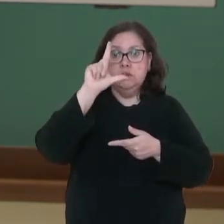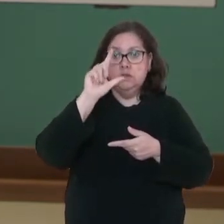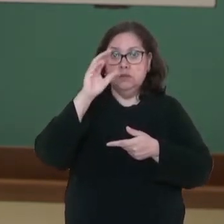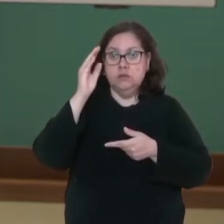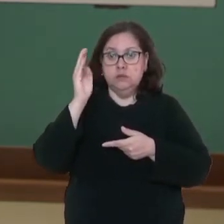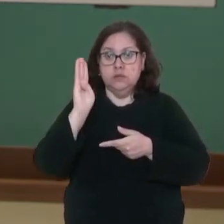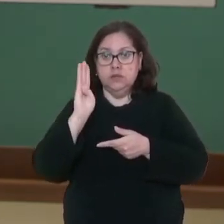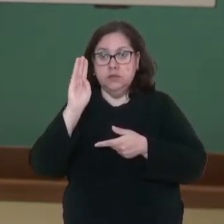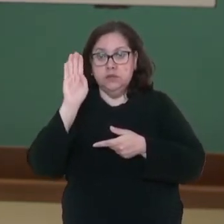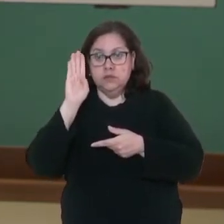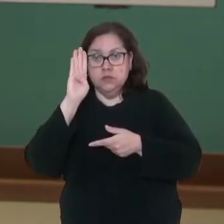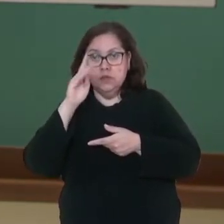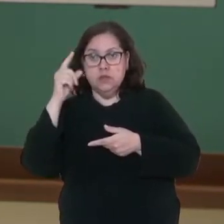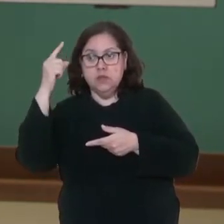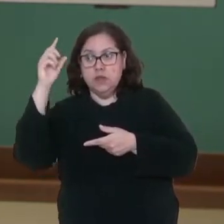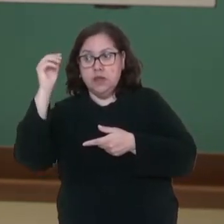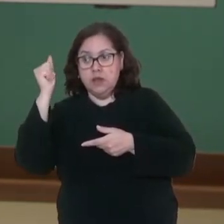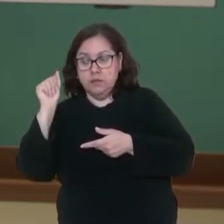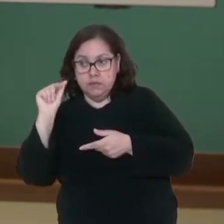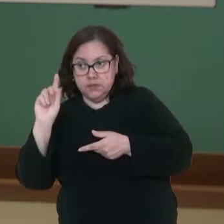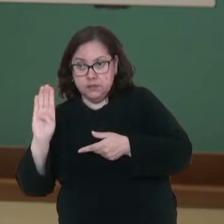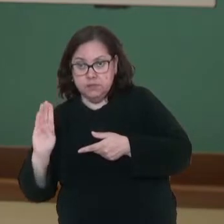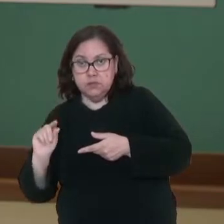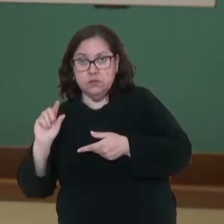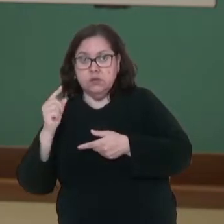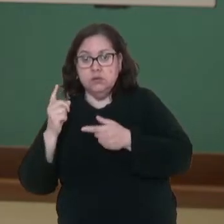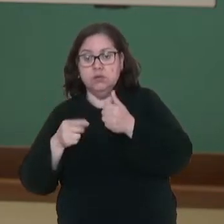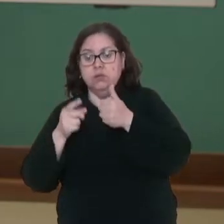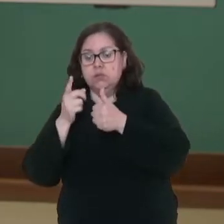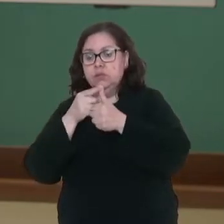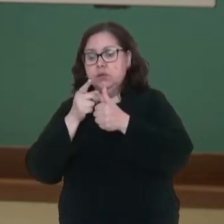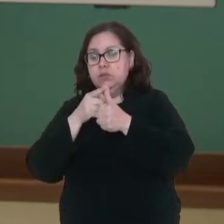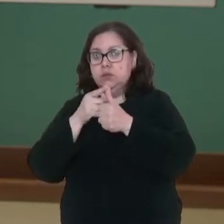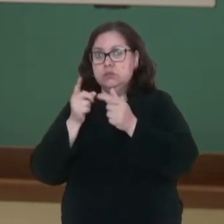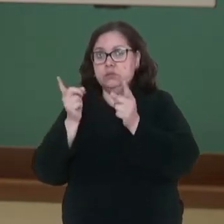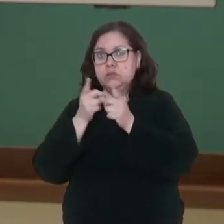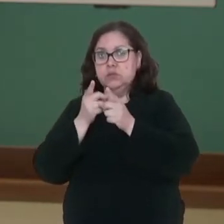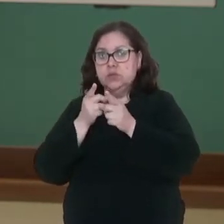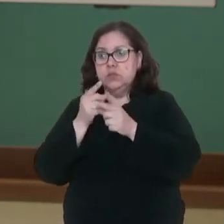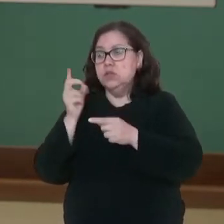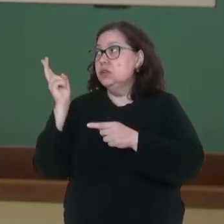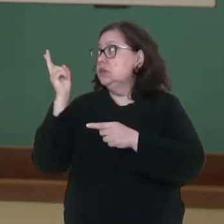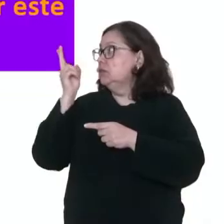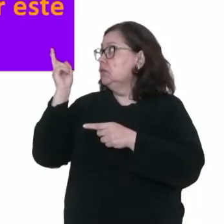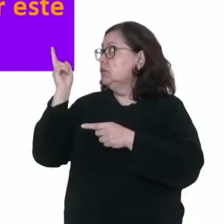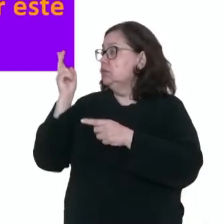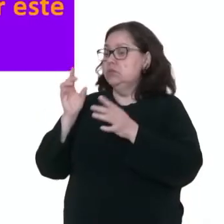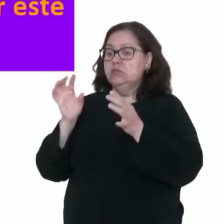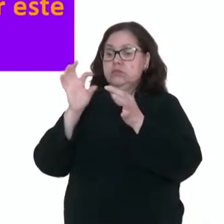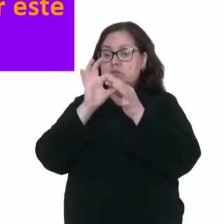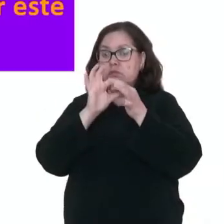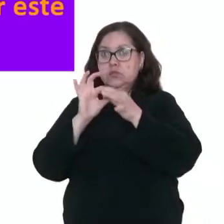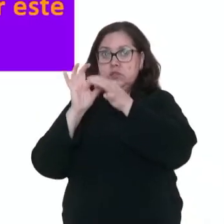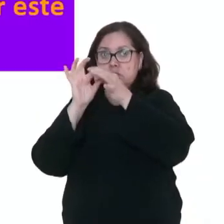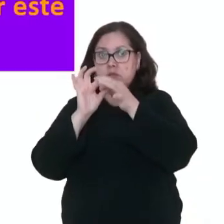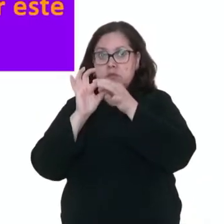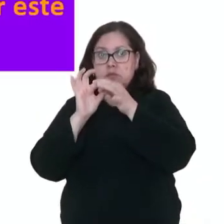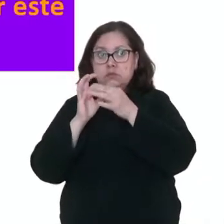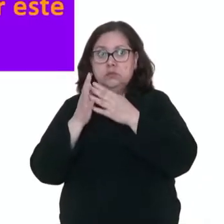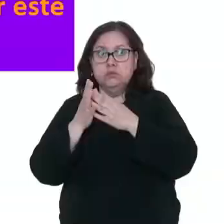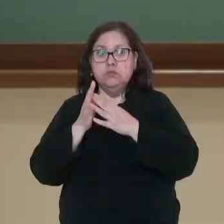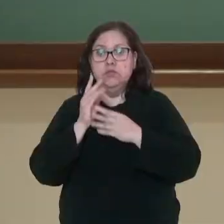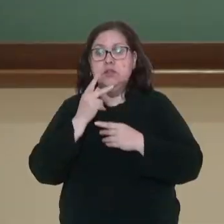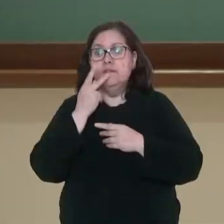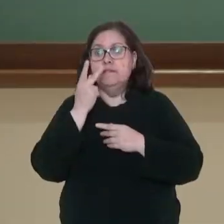também está no mesmo cromossomo, só que homólogo ao primeiro. Então, esses genes estão ligados, tá? É o que a